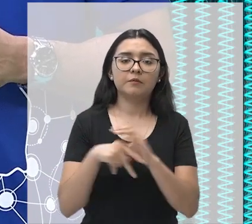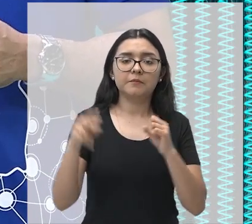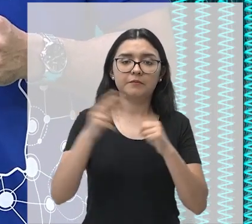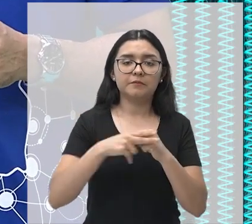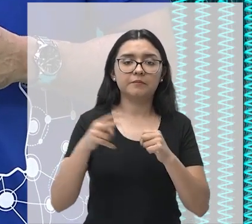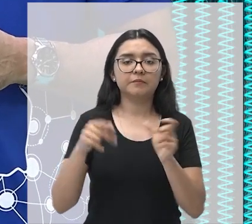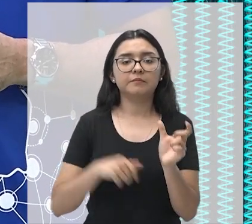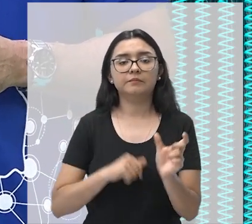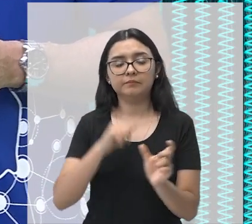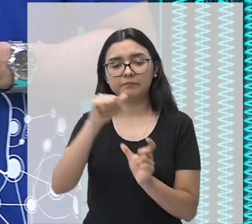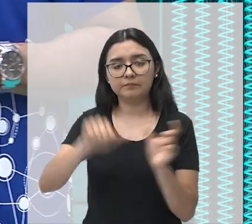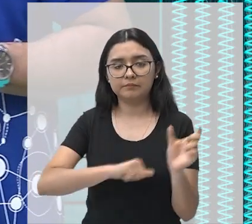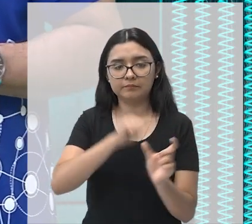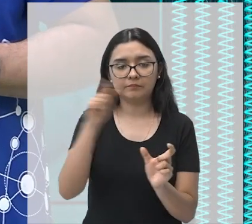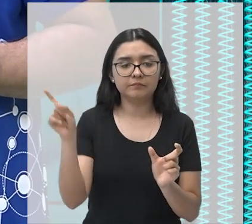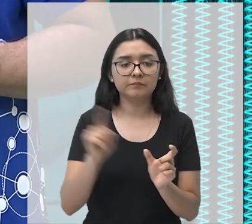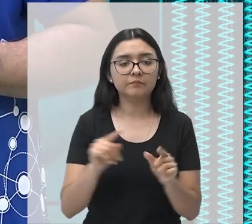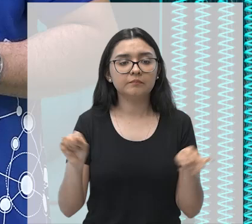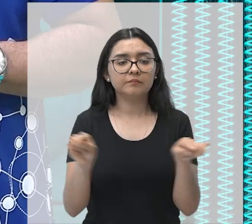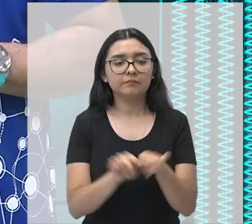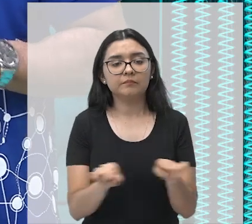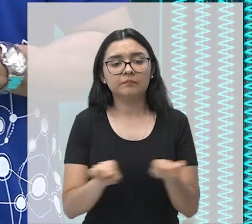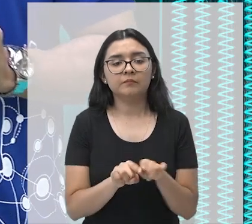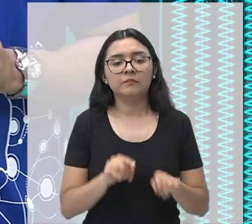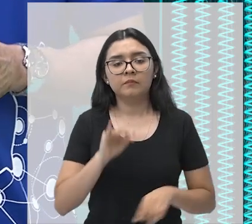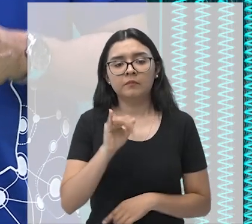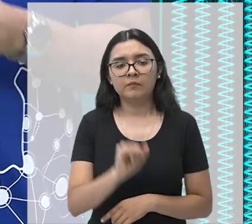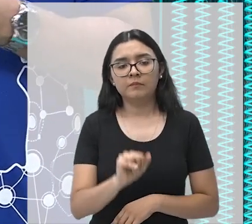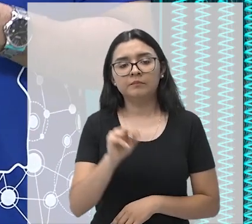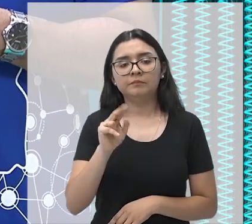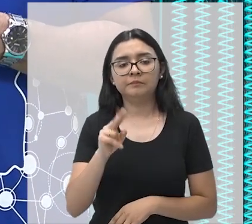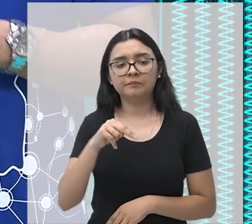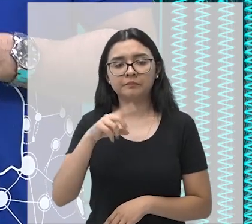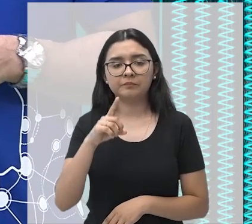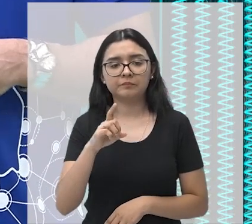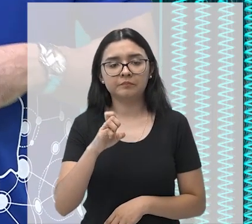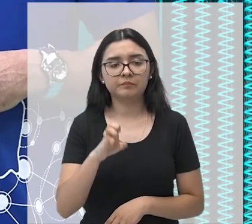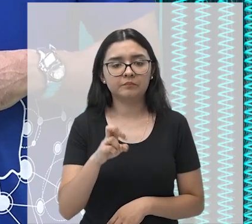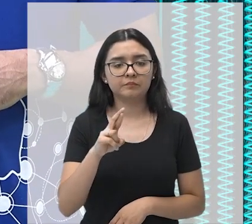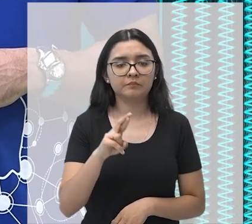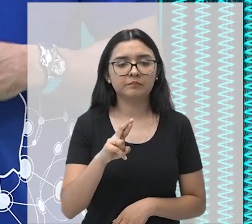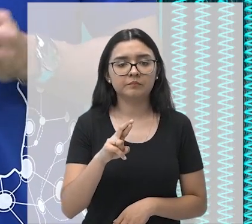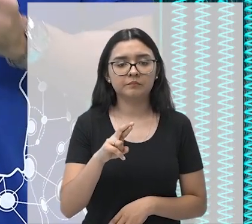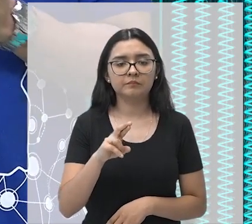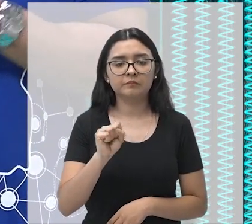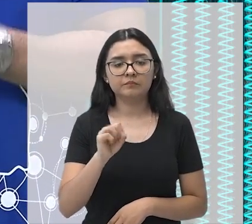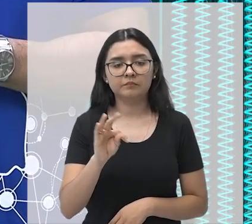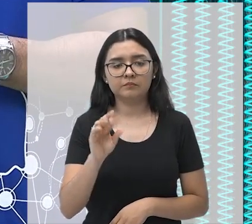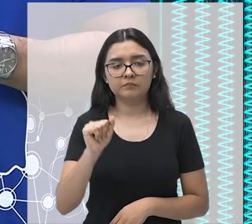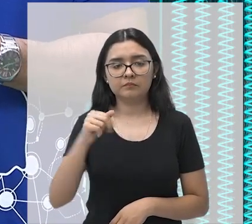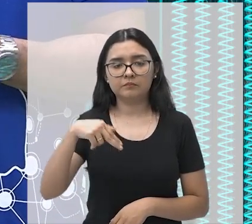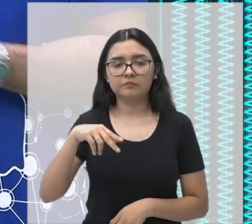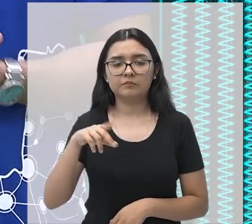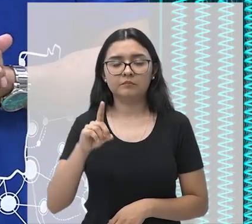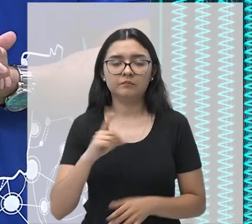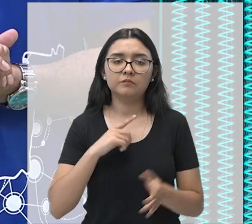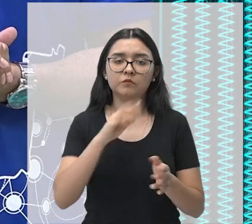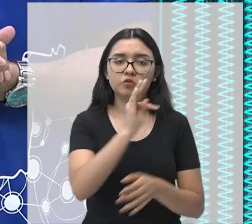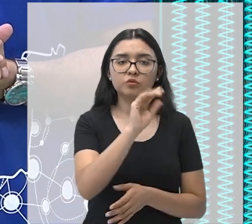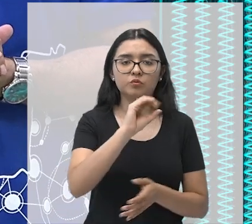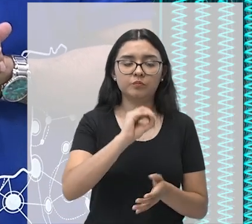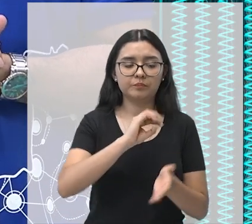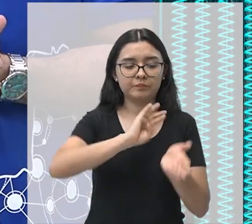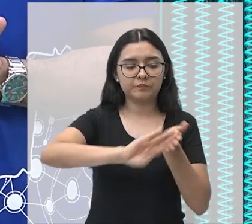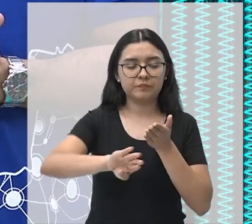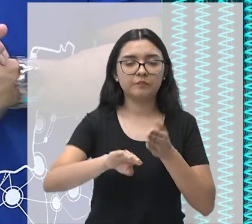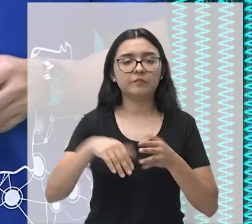verbos no infinitivo em língua portuguesa, assim como understand, quando conjugado, ele perde o to, que é a característica de verbo no infinitivo,